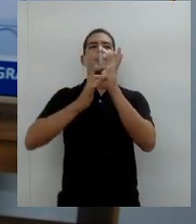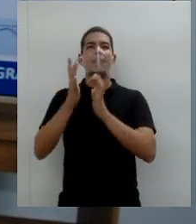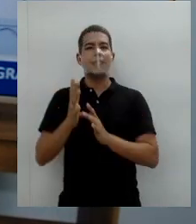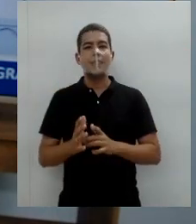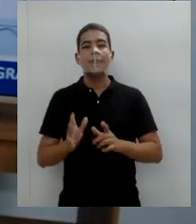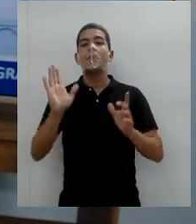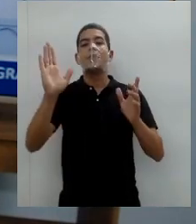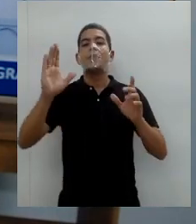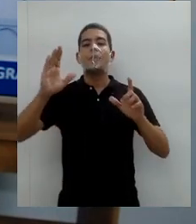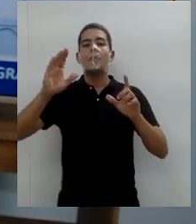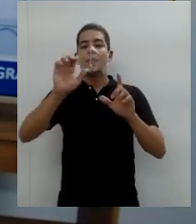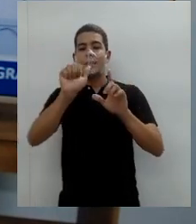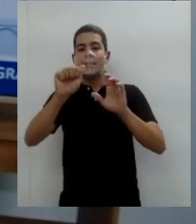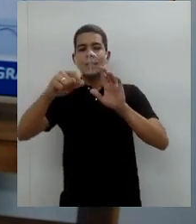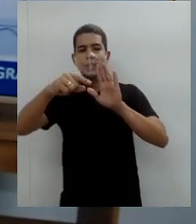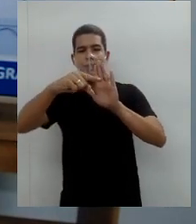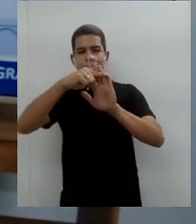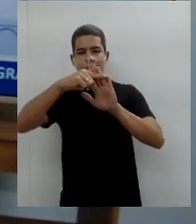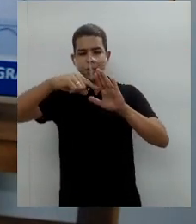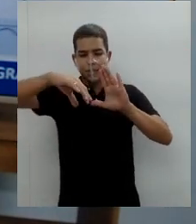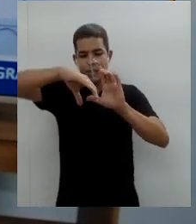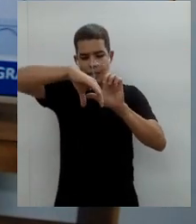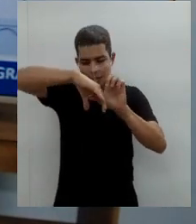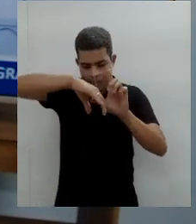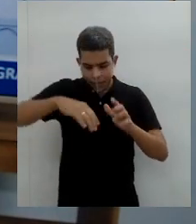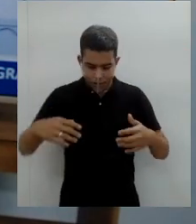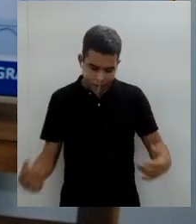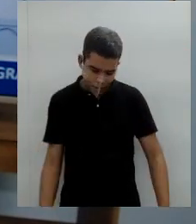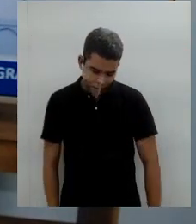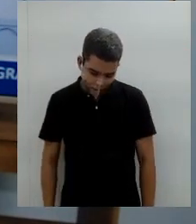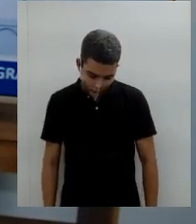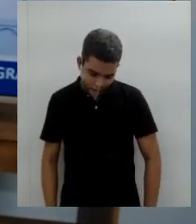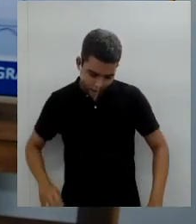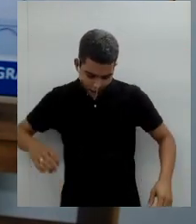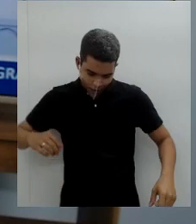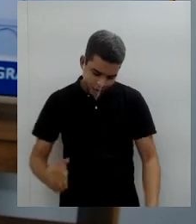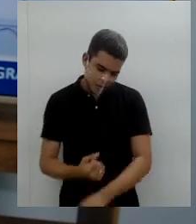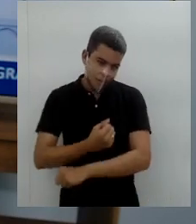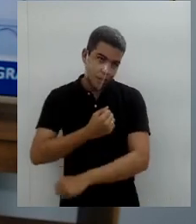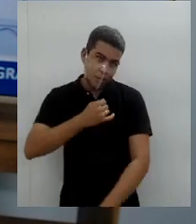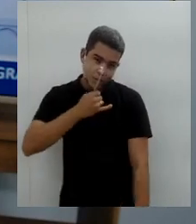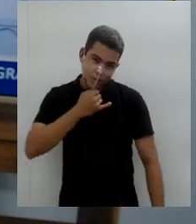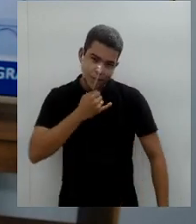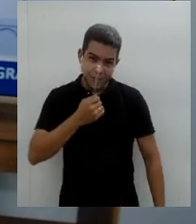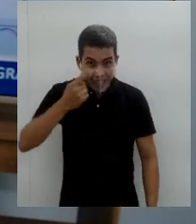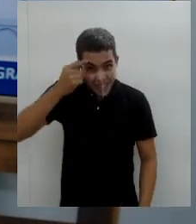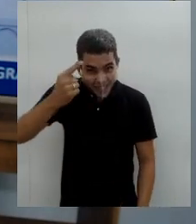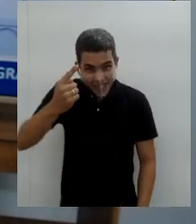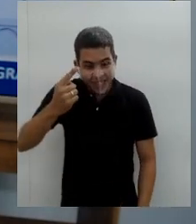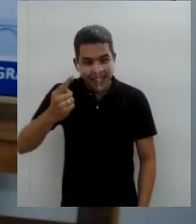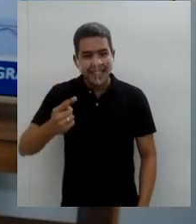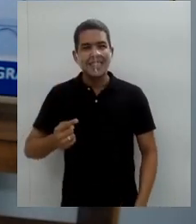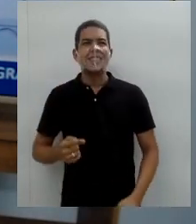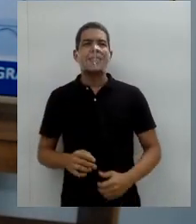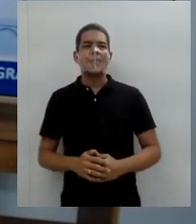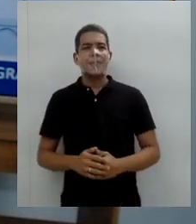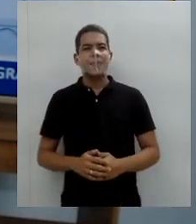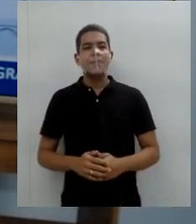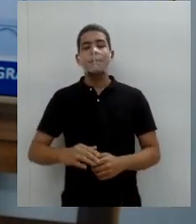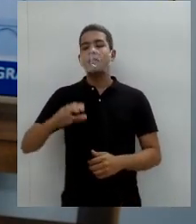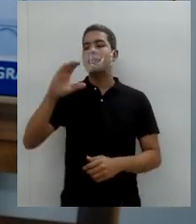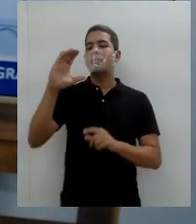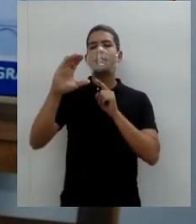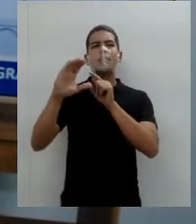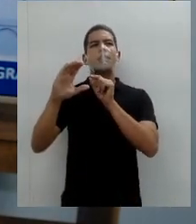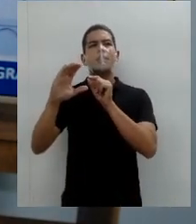Coeficiente A negativo, parábola para baixo. Poxa, estou triste. Ah, pegou a ideia? O termo C é